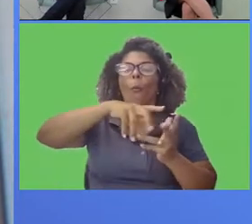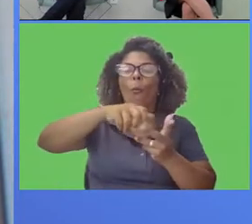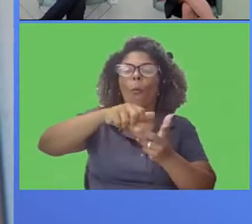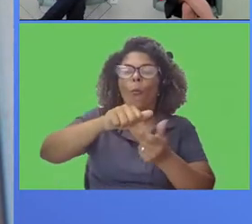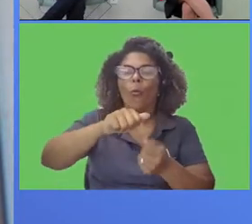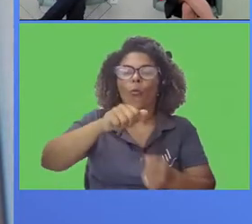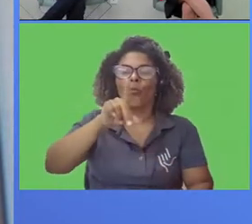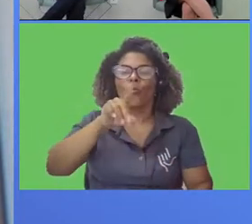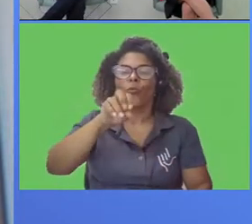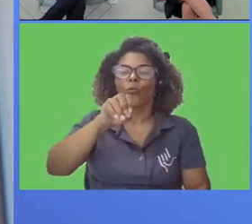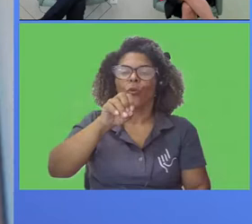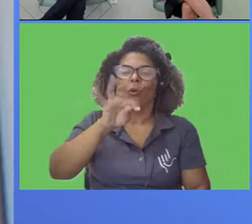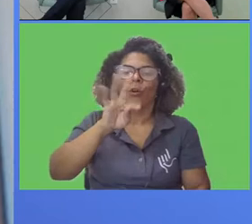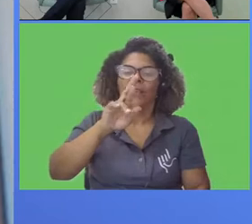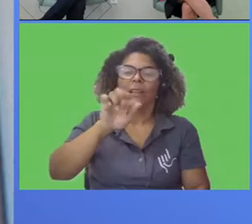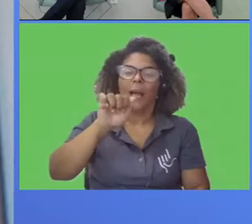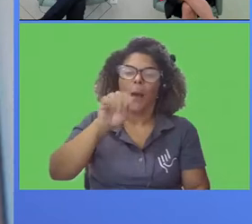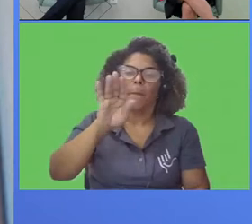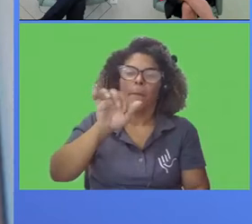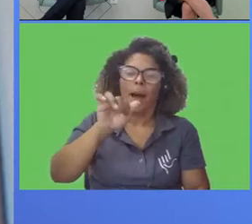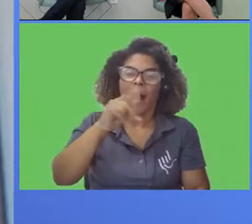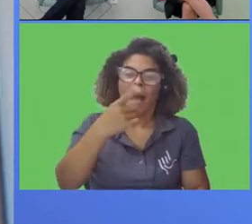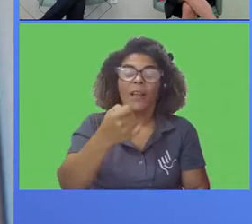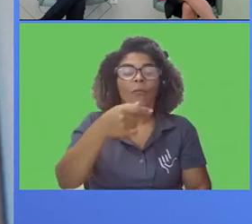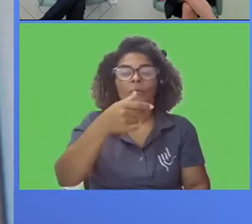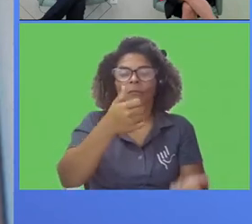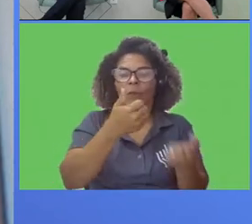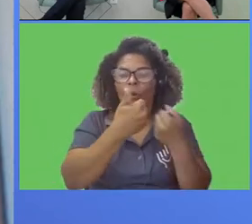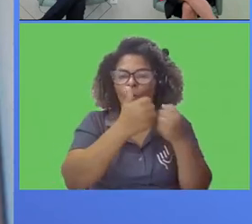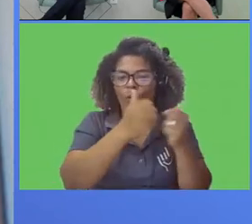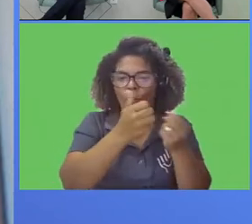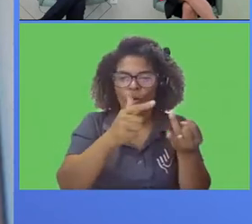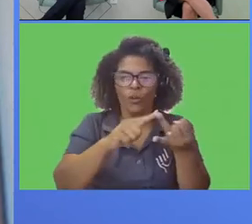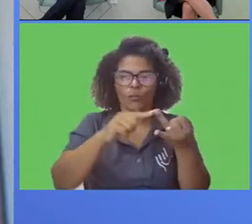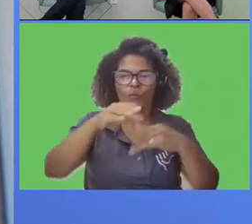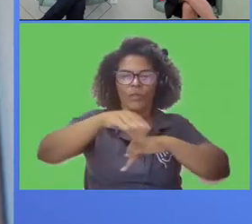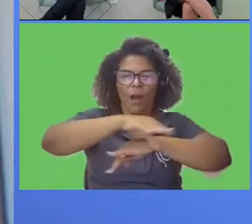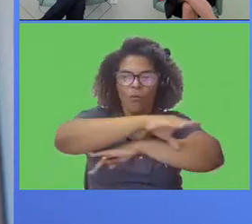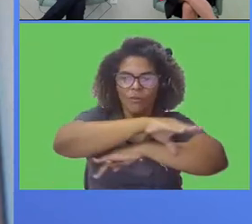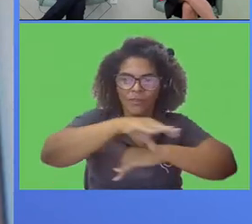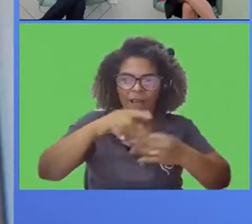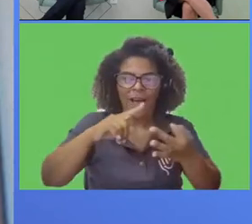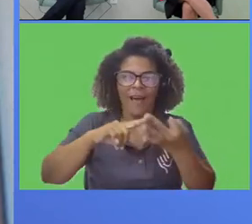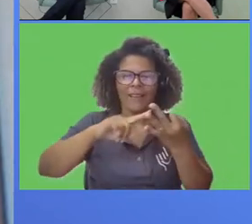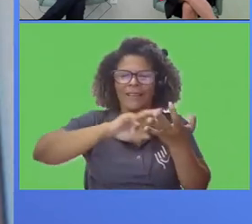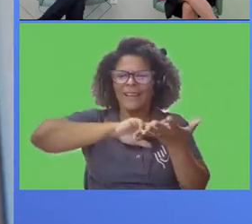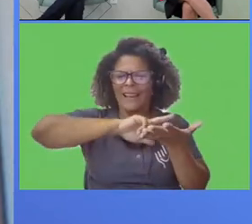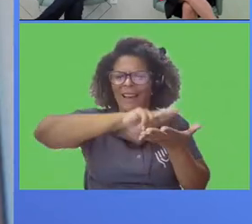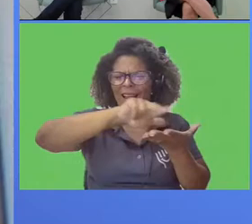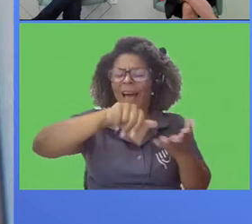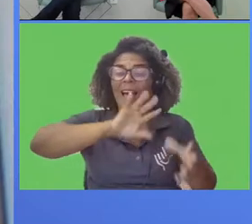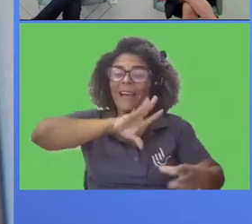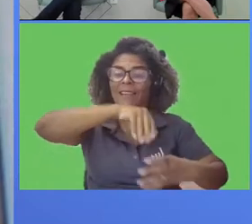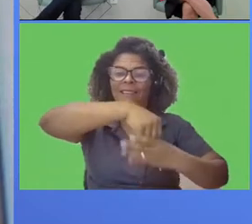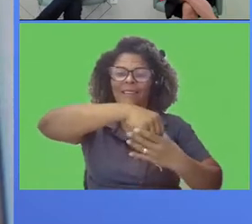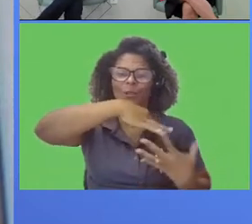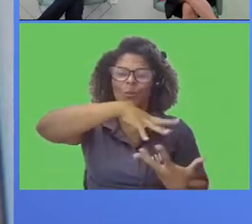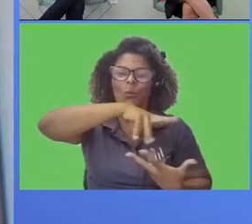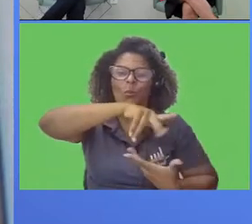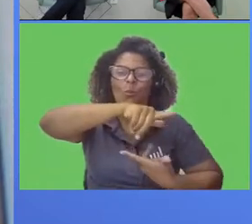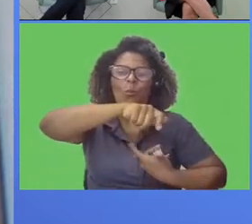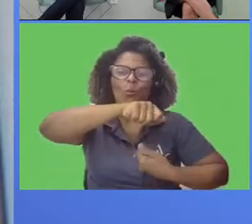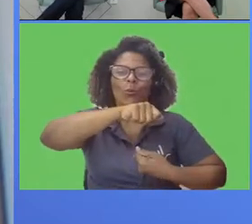faz parte do mundo do trabalho, né? Isso, a gente precisa de conceber essa dimensão das barreiras que precisam ser eliminadas,